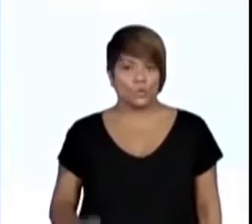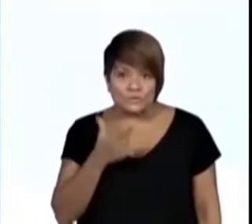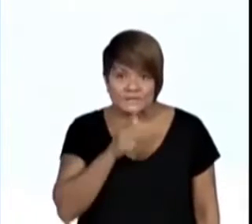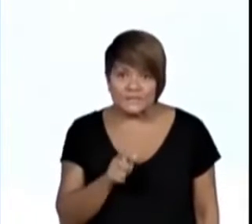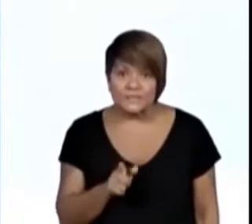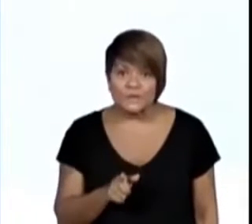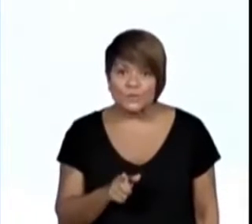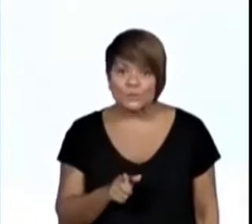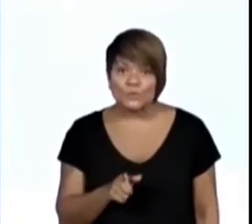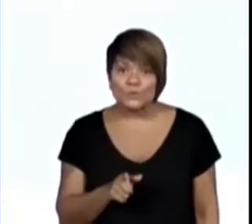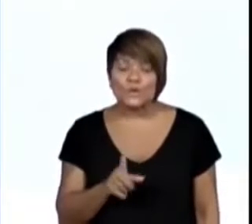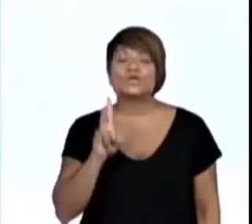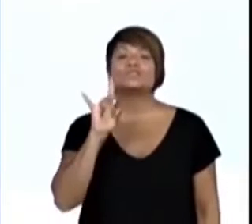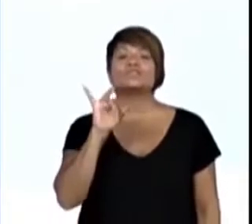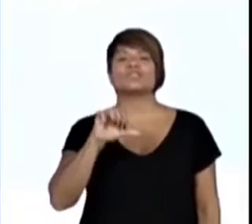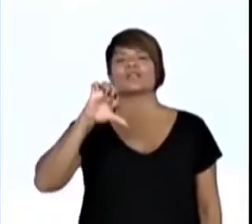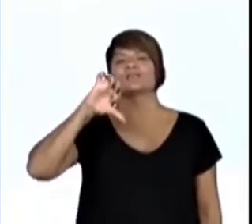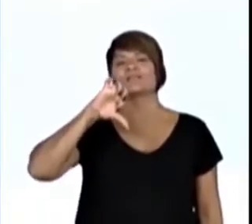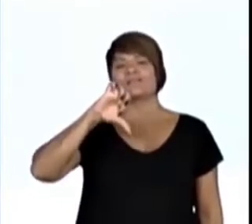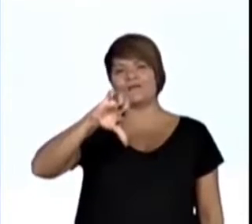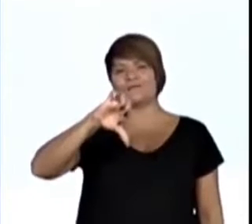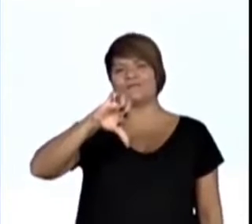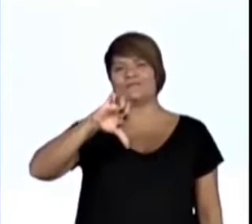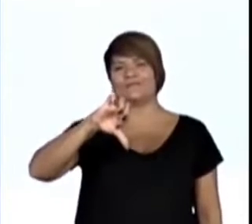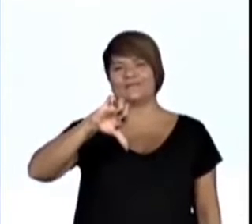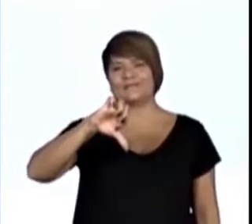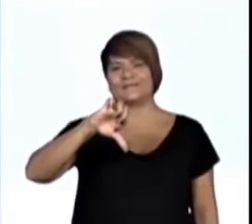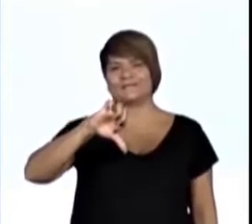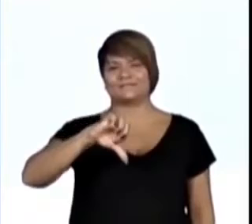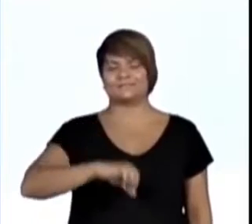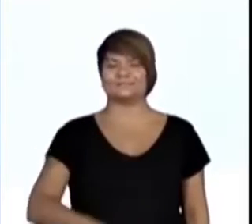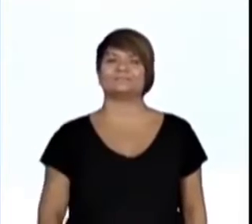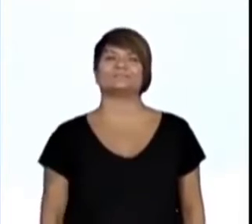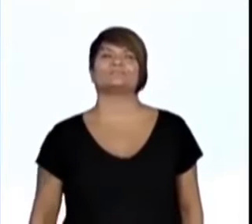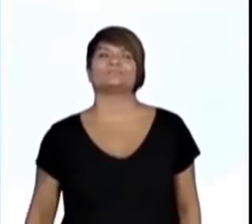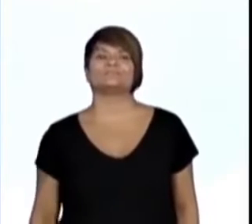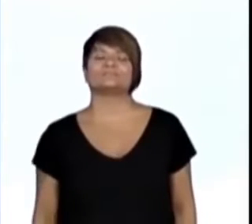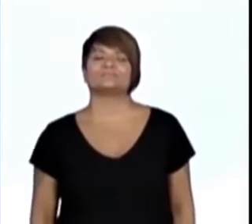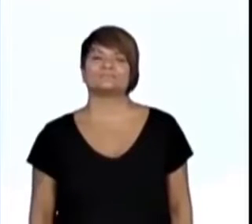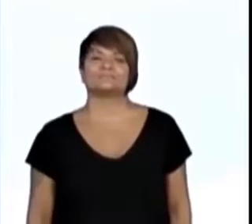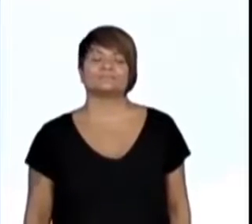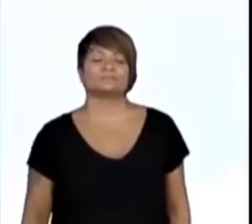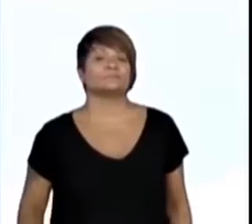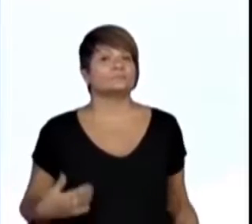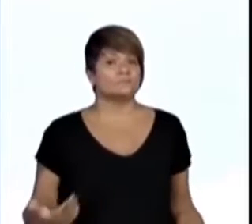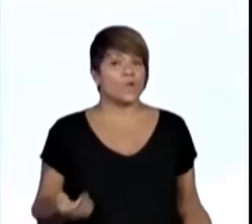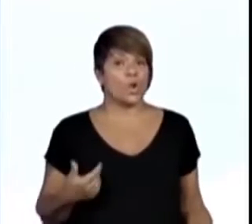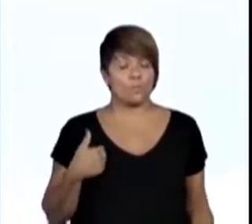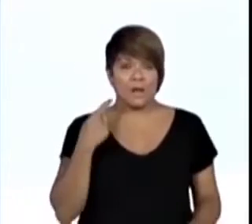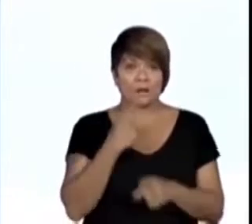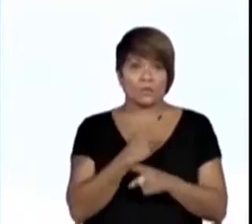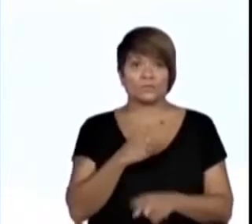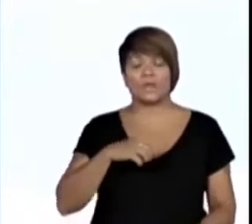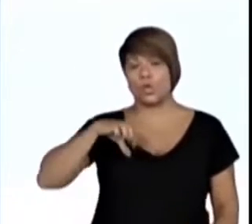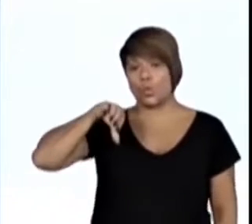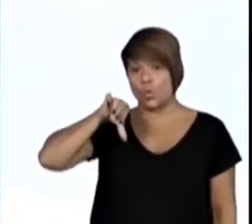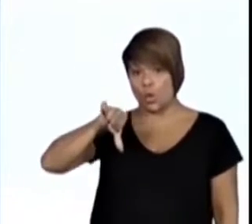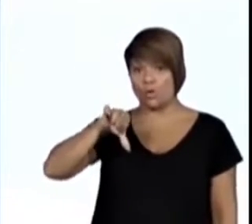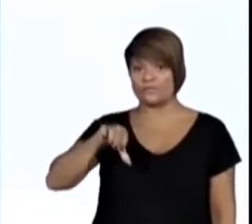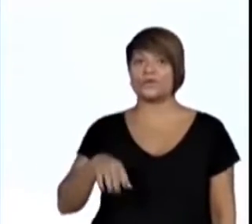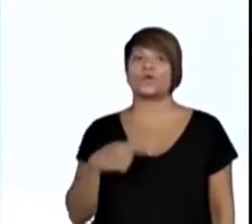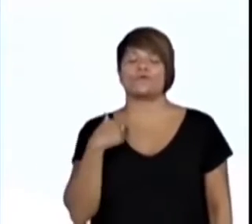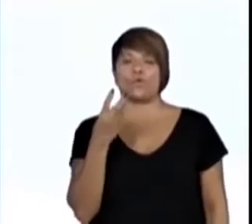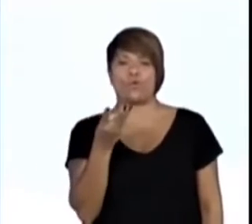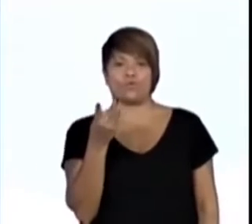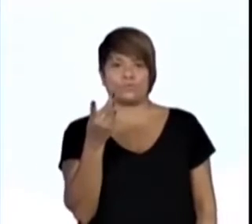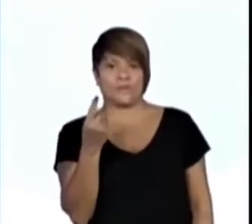Conseguiram? É no dia 9. Então, olha só, para eu identificar o dia 9, eu conto, tá